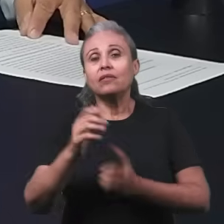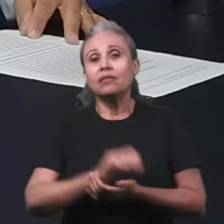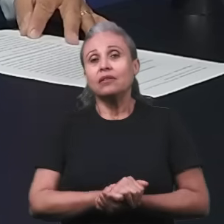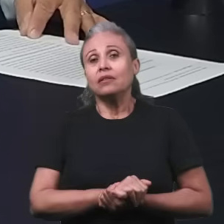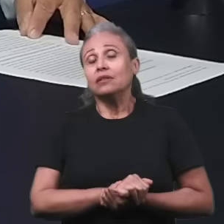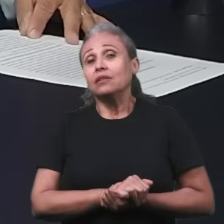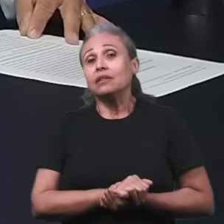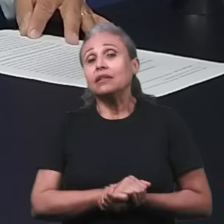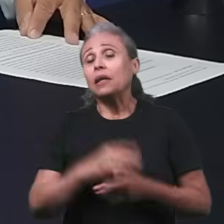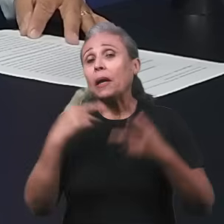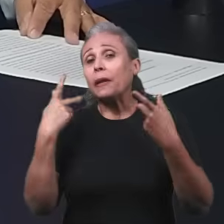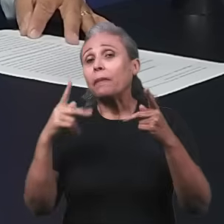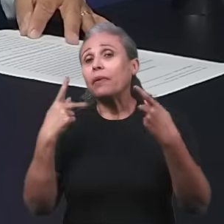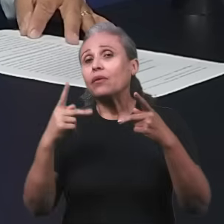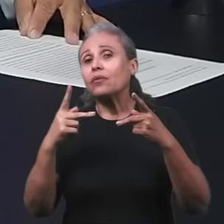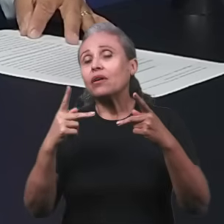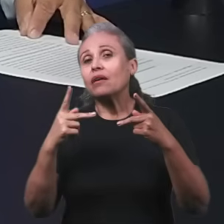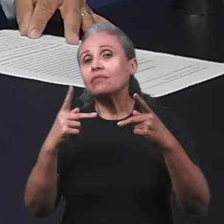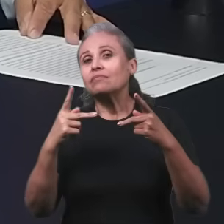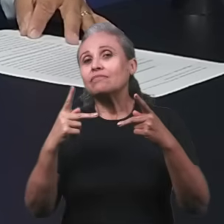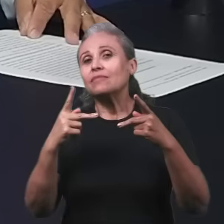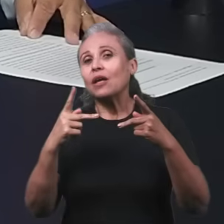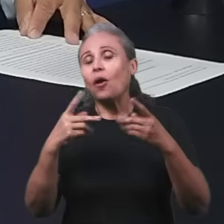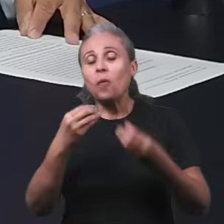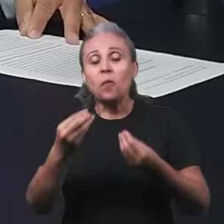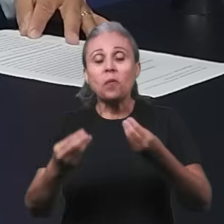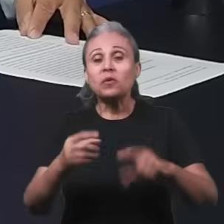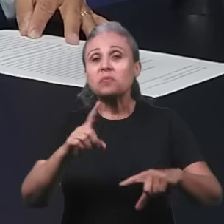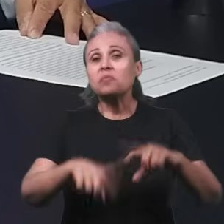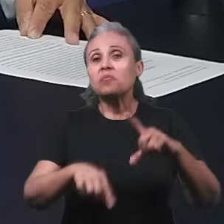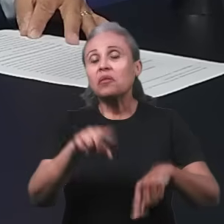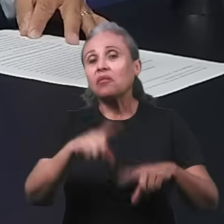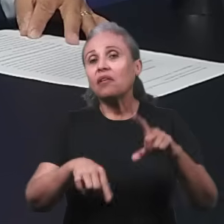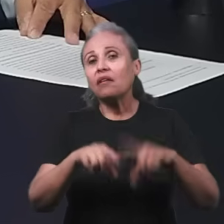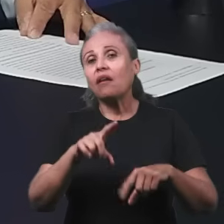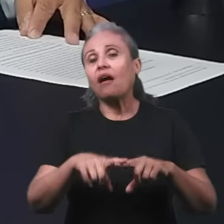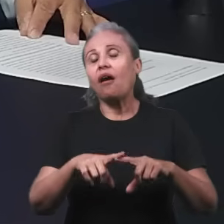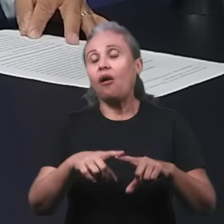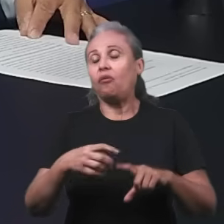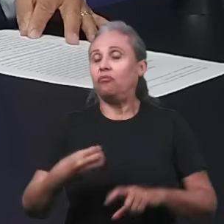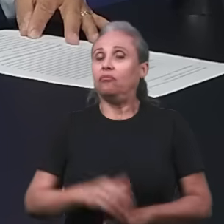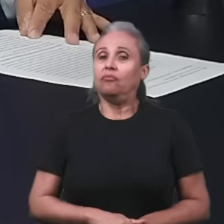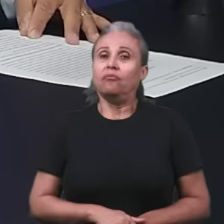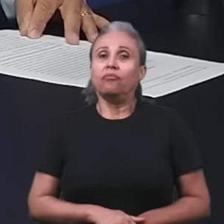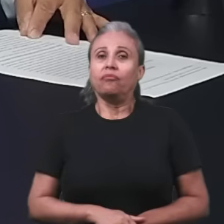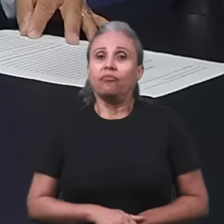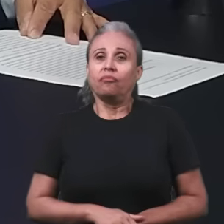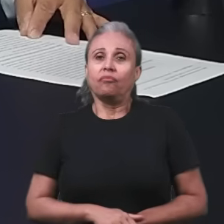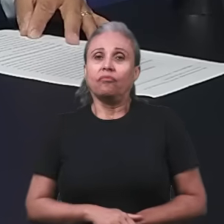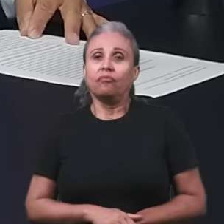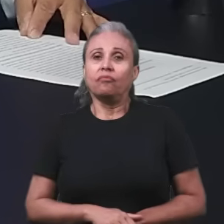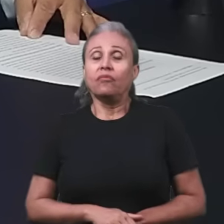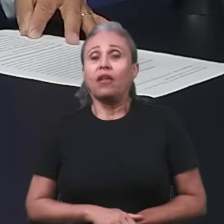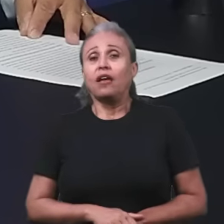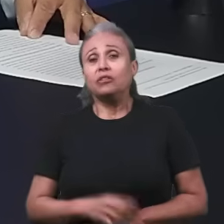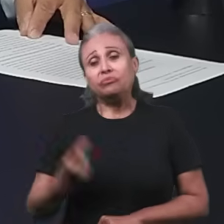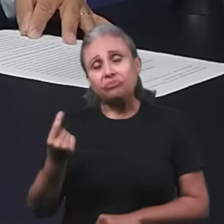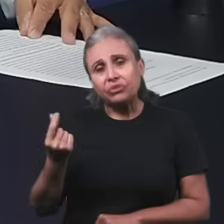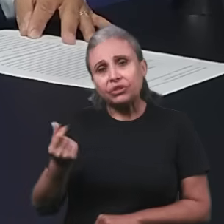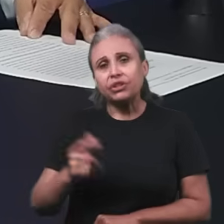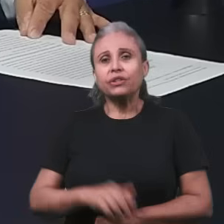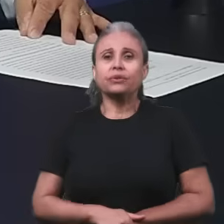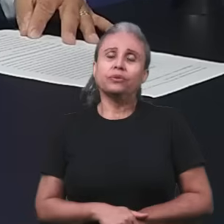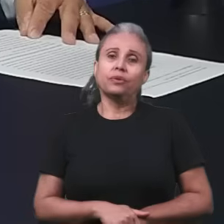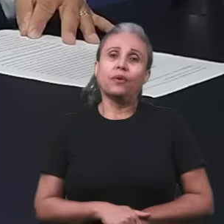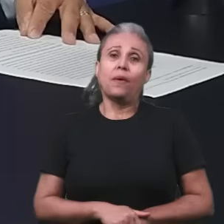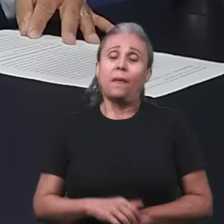disponibiliza para o homem os recursos para essa vida, né? Então é ajuda material, às vezes o recurso financeiro,